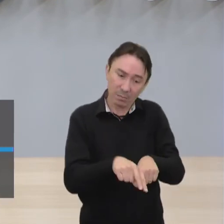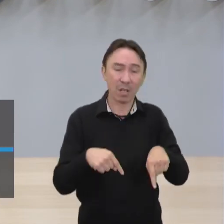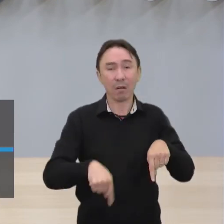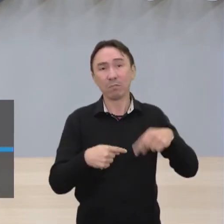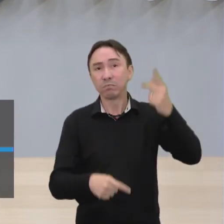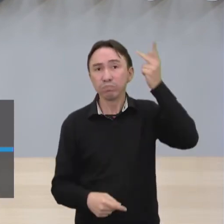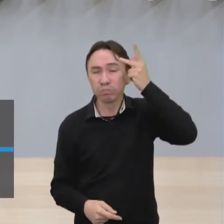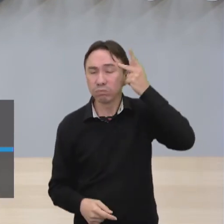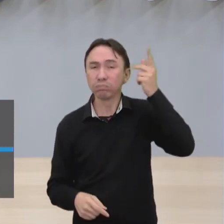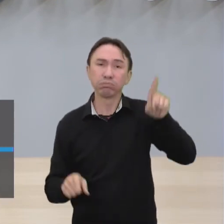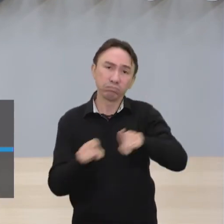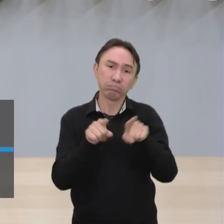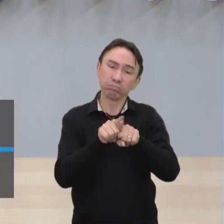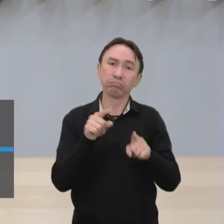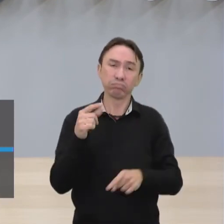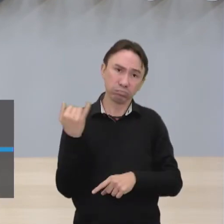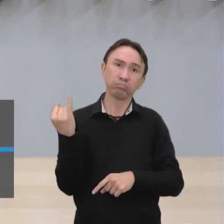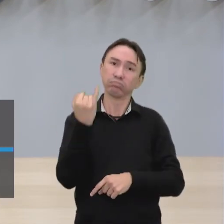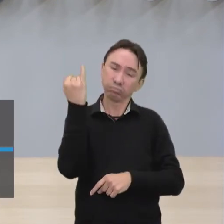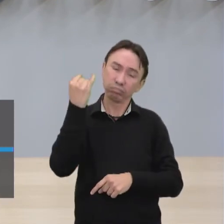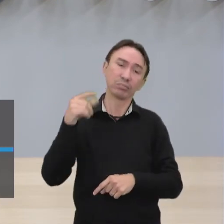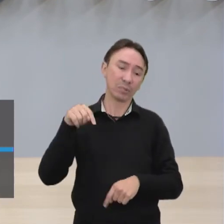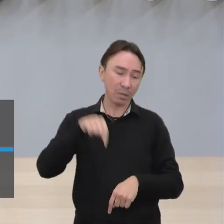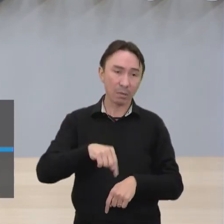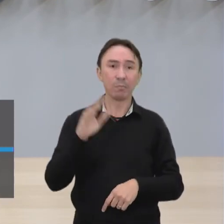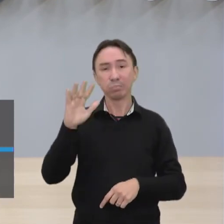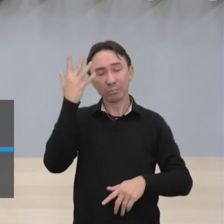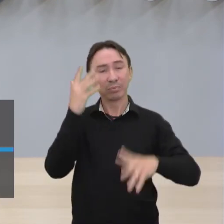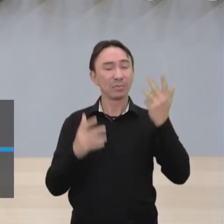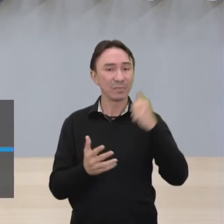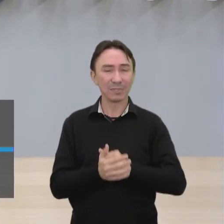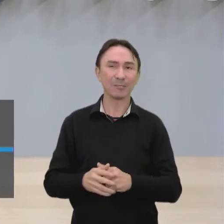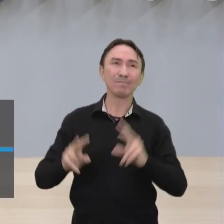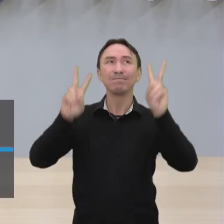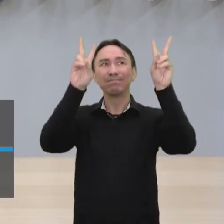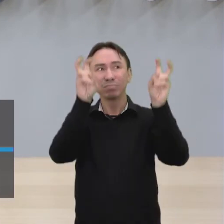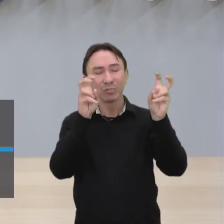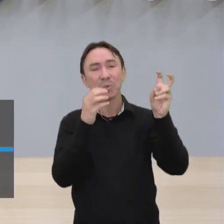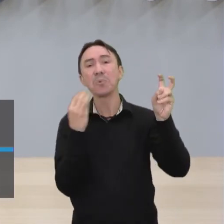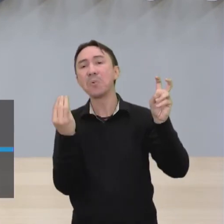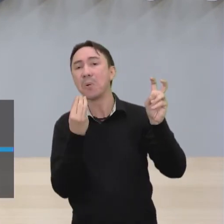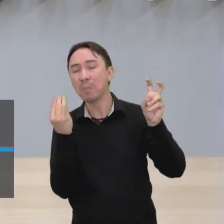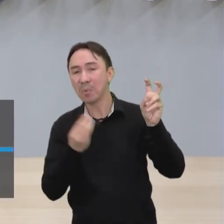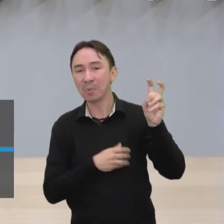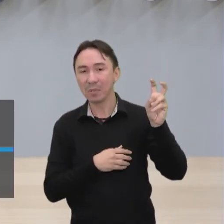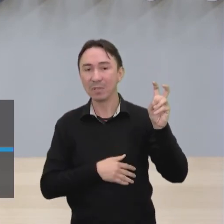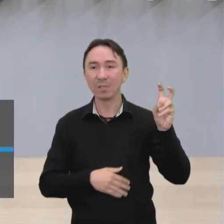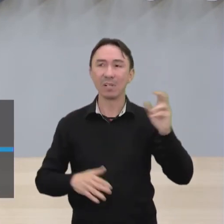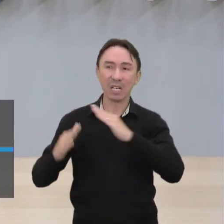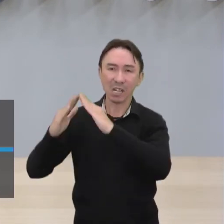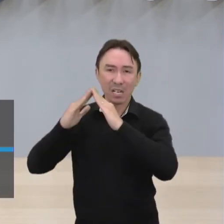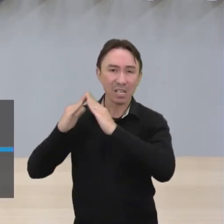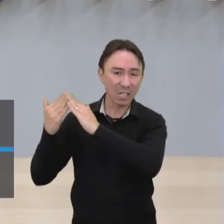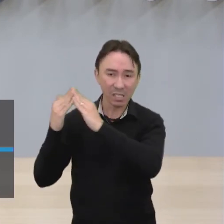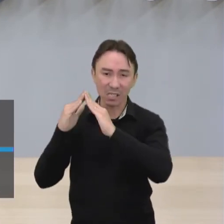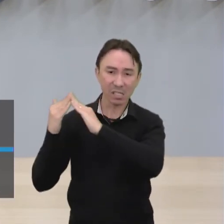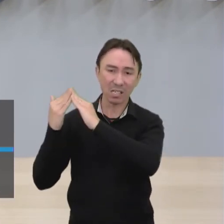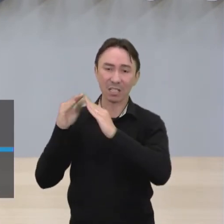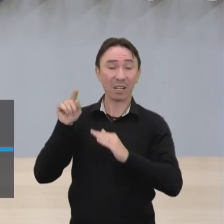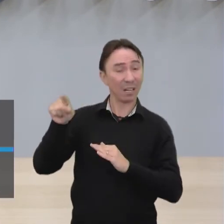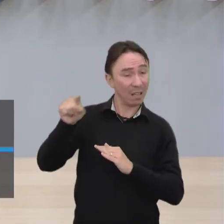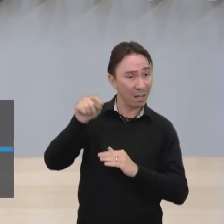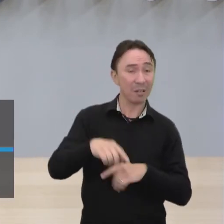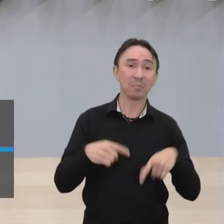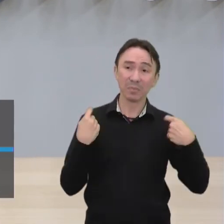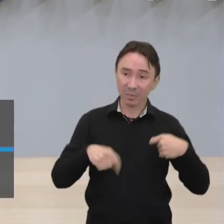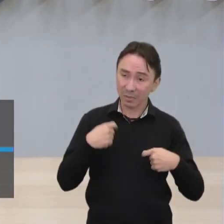talvez tratar como que a gente pode resolver essa problemática, né? Porque a periferia ela precisa ser vista com um olhar mais humano, é preciso dar